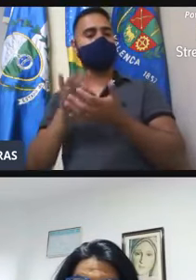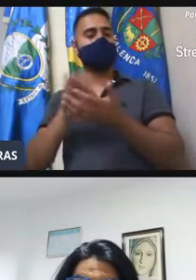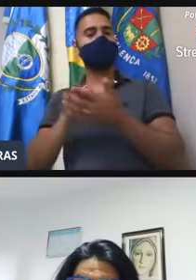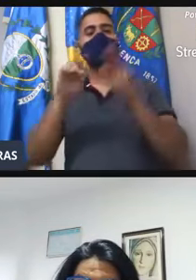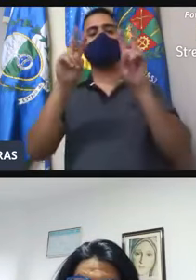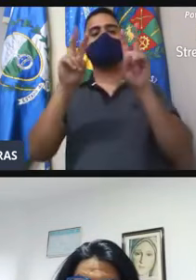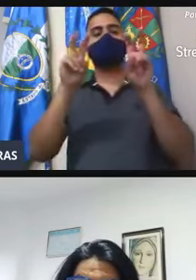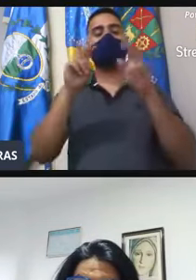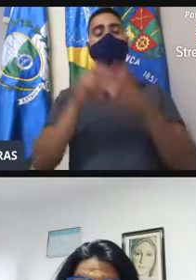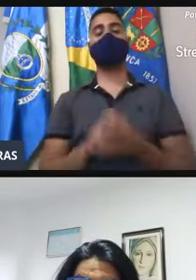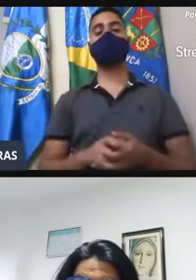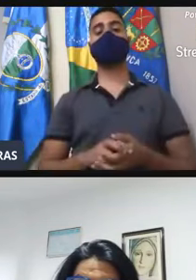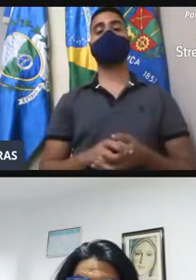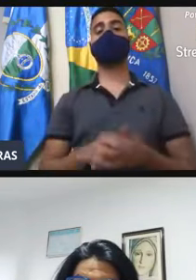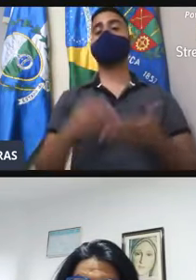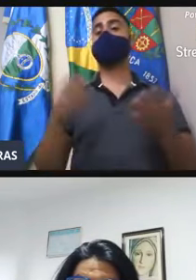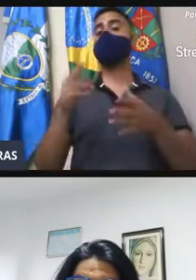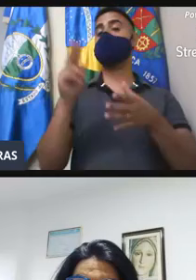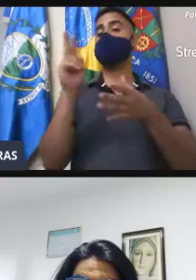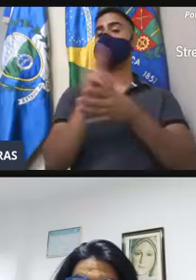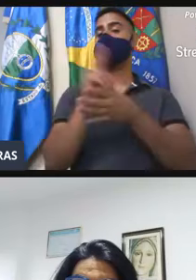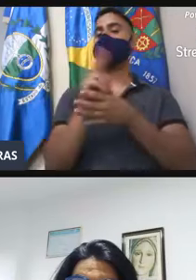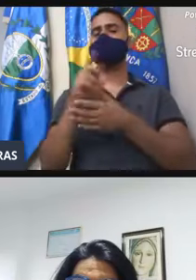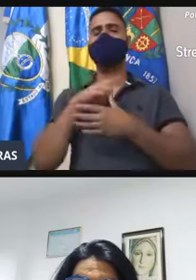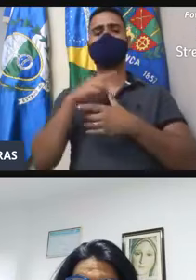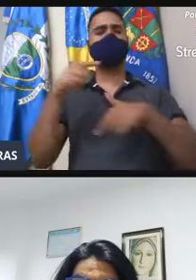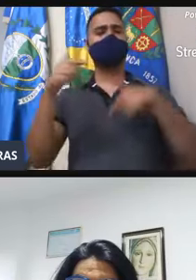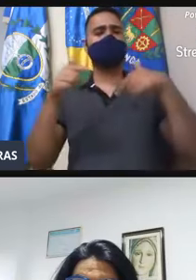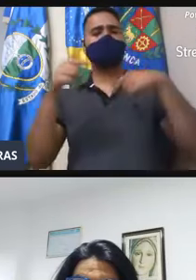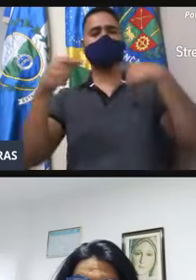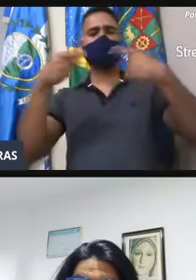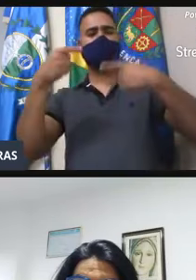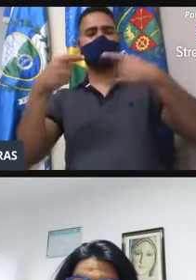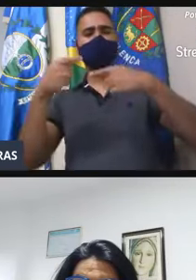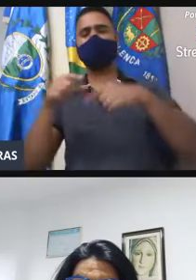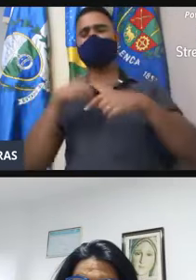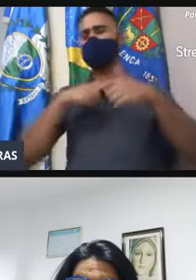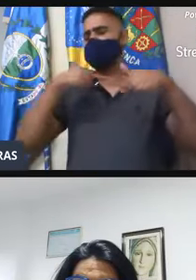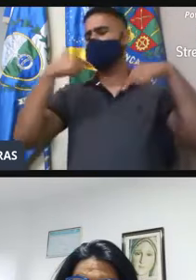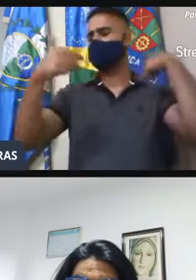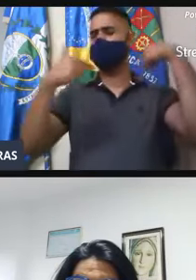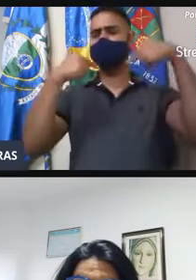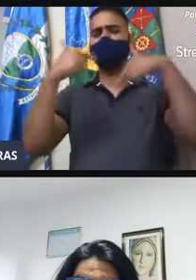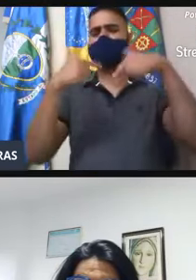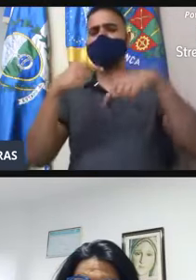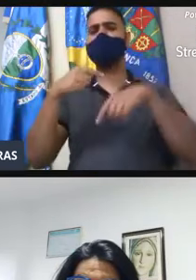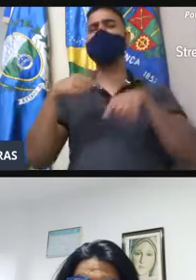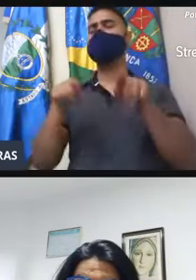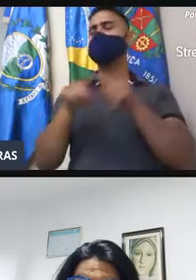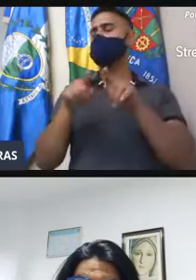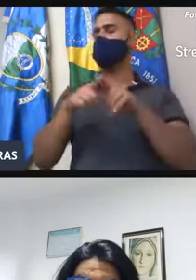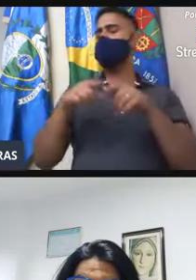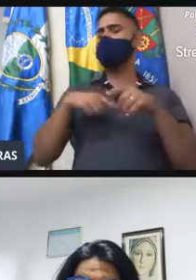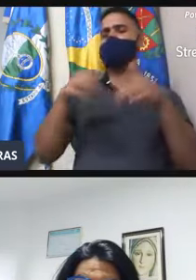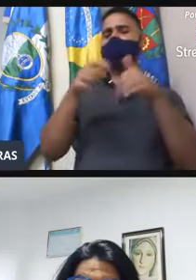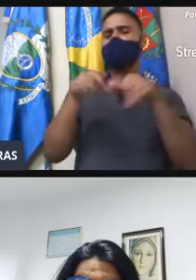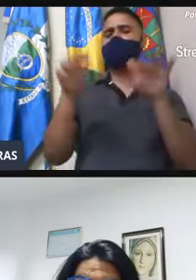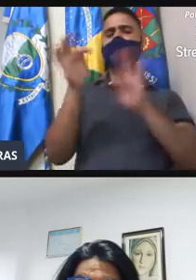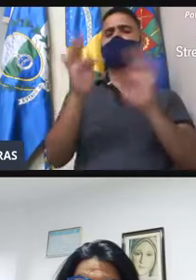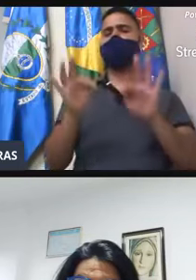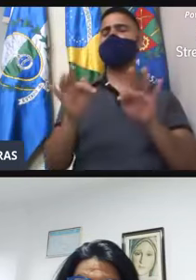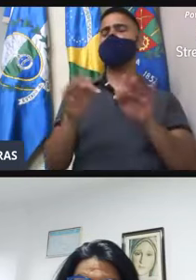assunto. Valença hoje, num trabalho político que foi de muita luta e que me orgulha muito,